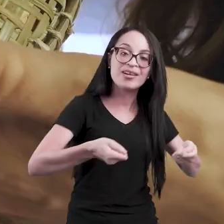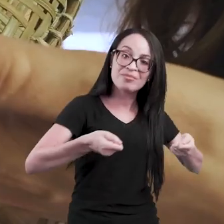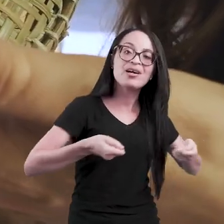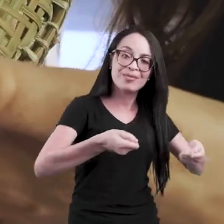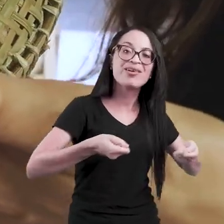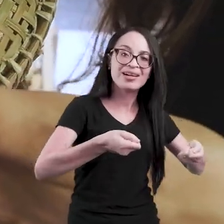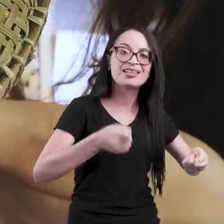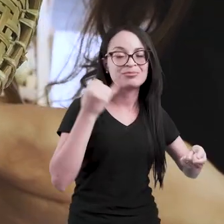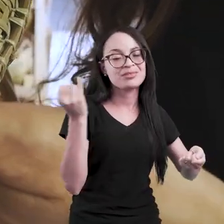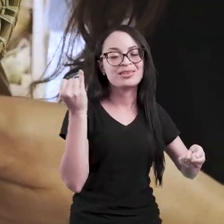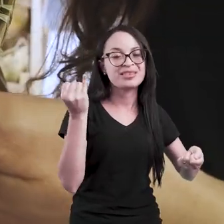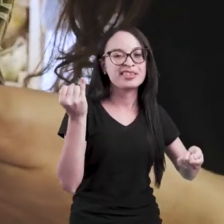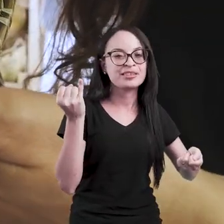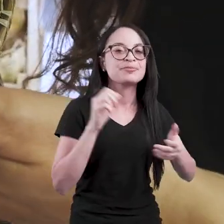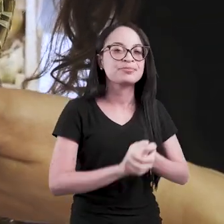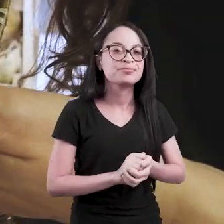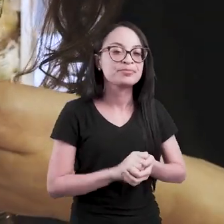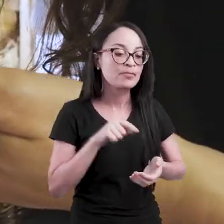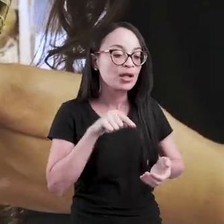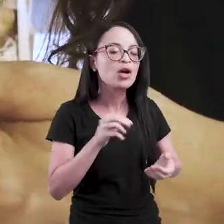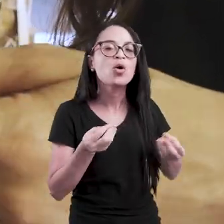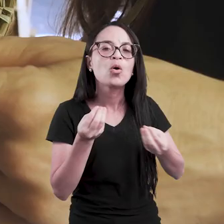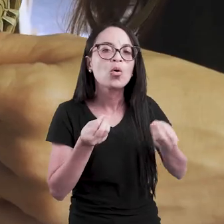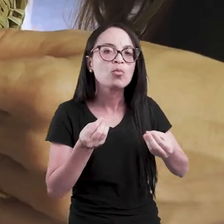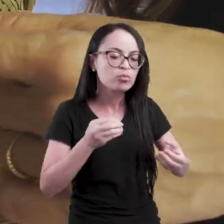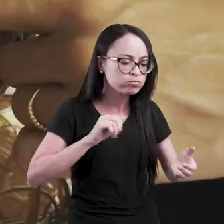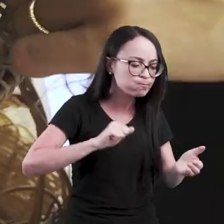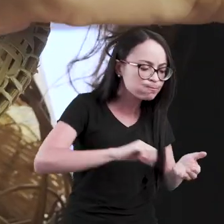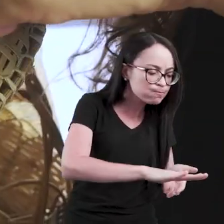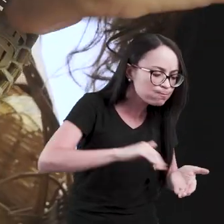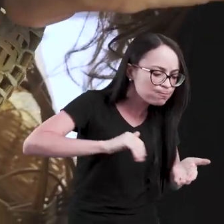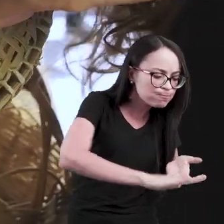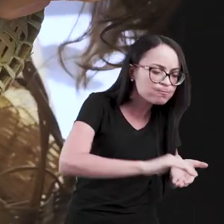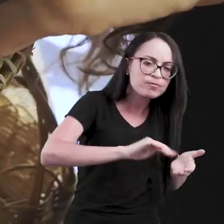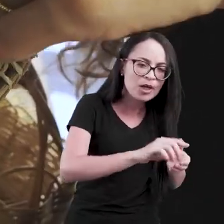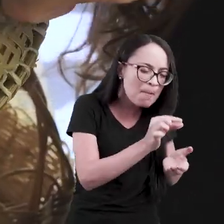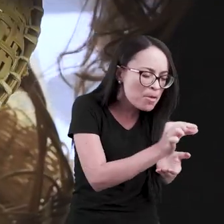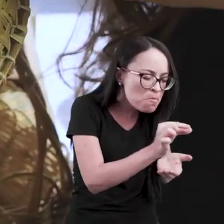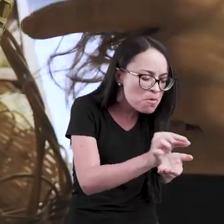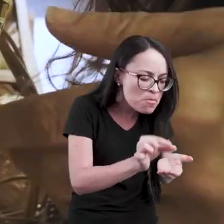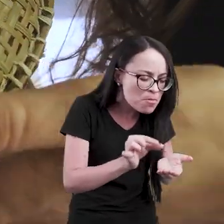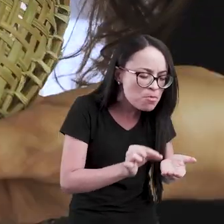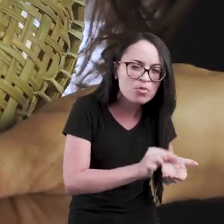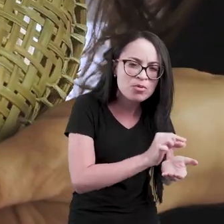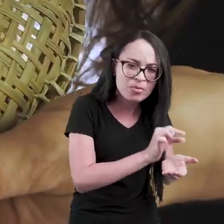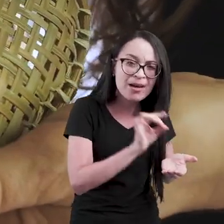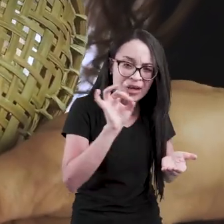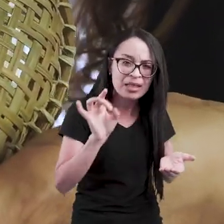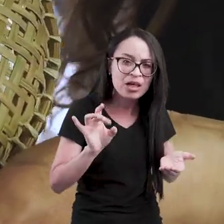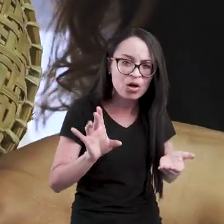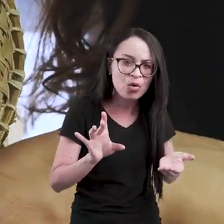utensílios, como é o exemplo aqui da peneira, né? Que pode fazer, a depender do tamanho do furinho, tem